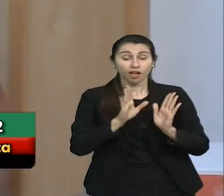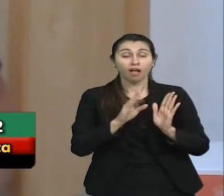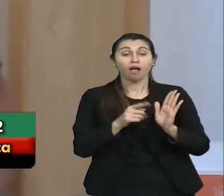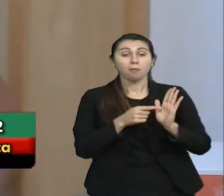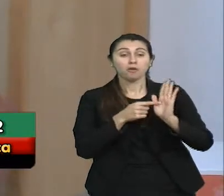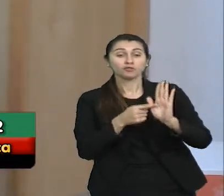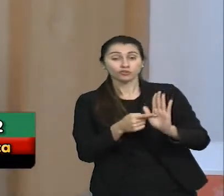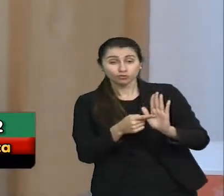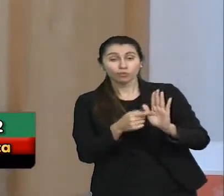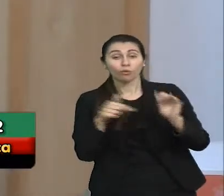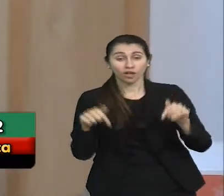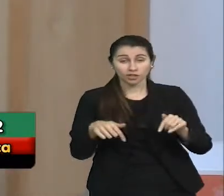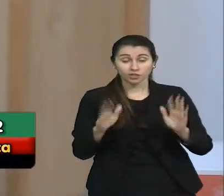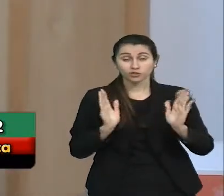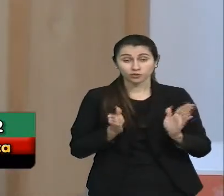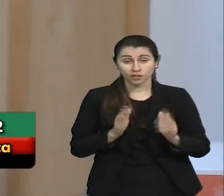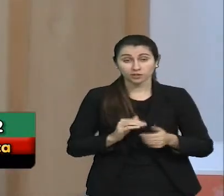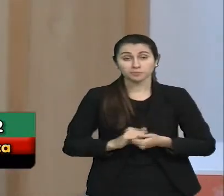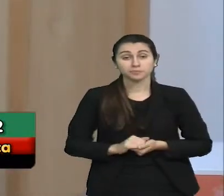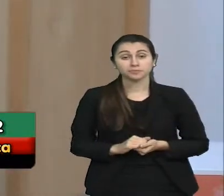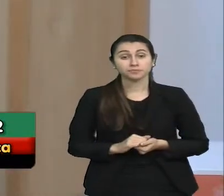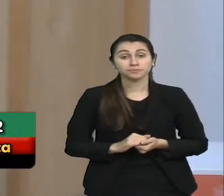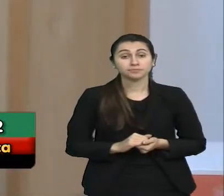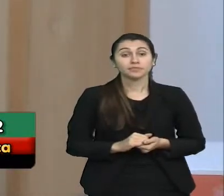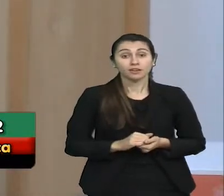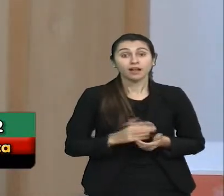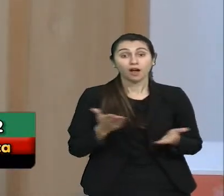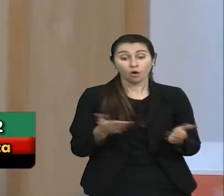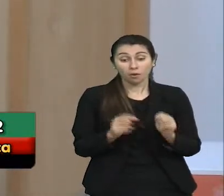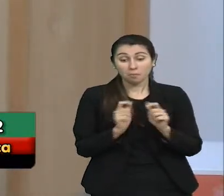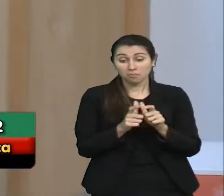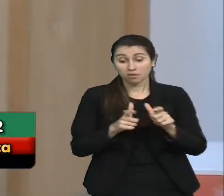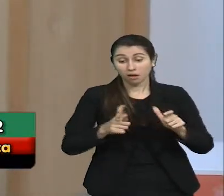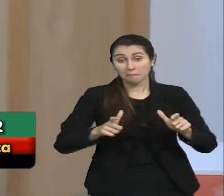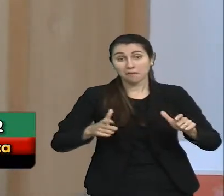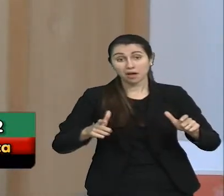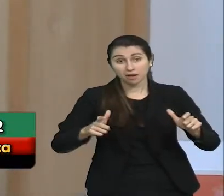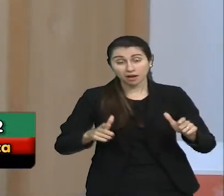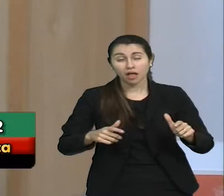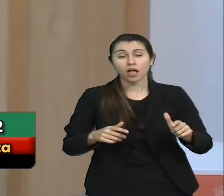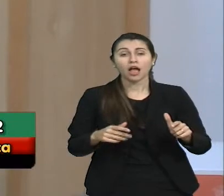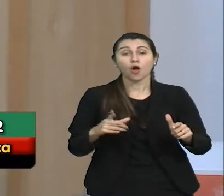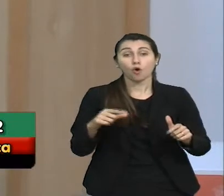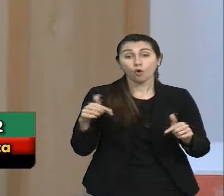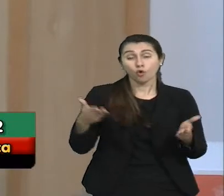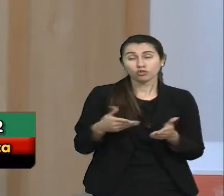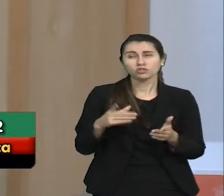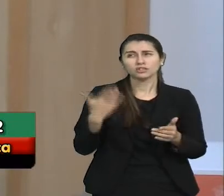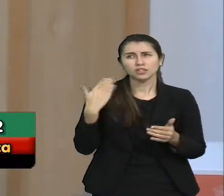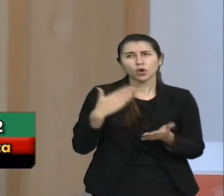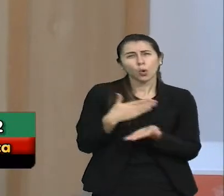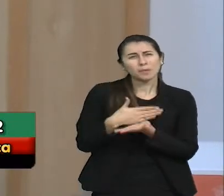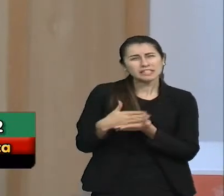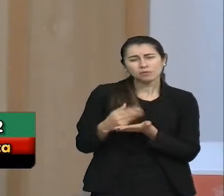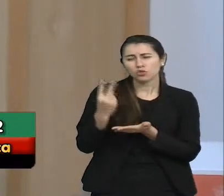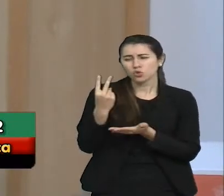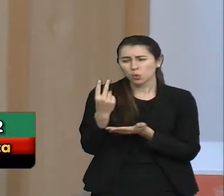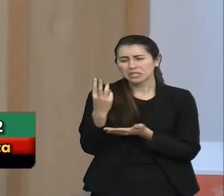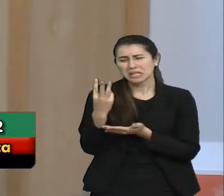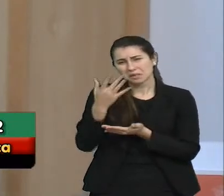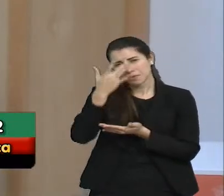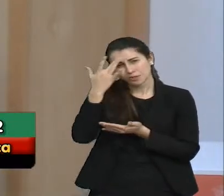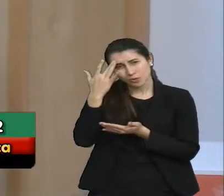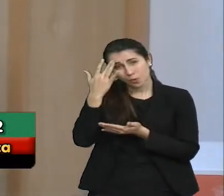líder do governo, e nisso está ampliando. Hoje, começamos com 2, 3 membros, hoje nós já temos aproximadamente mais de 15